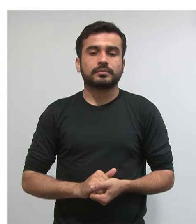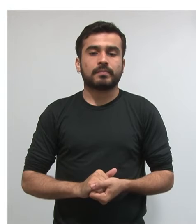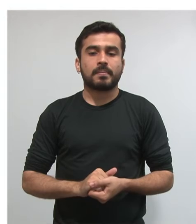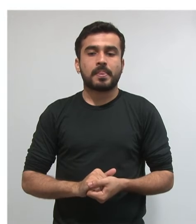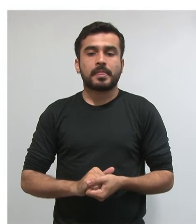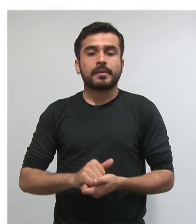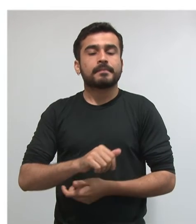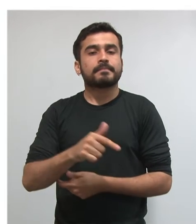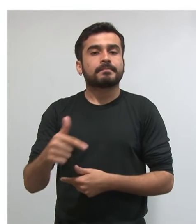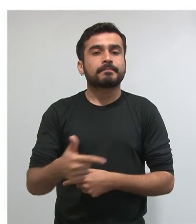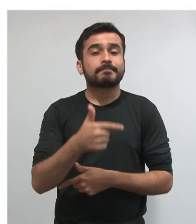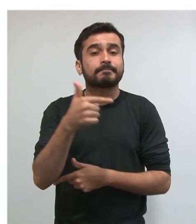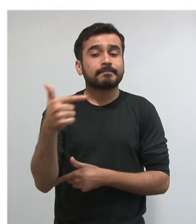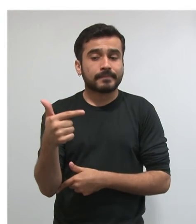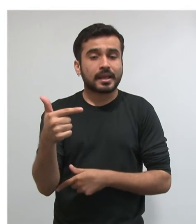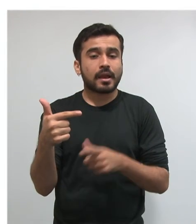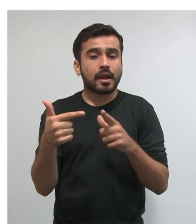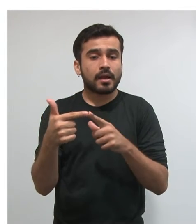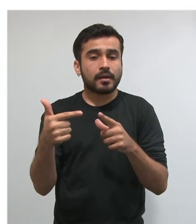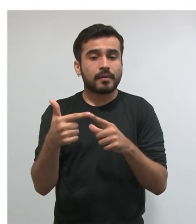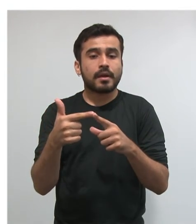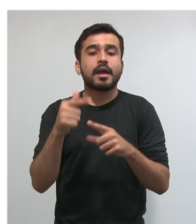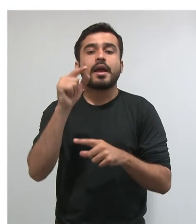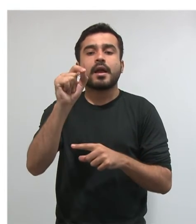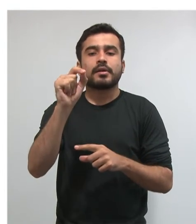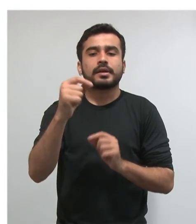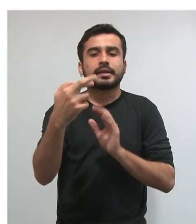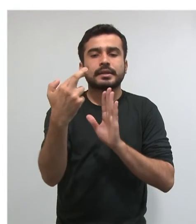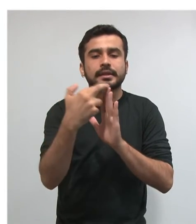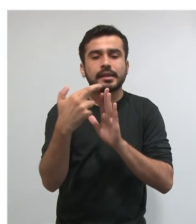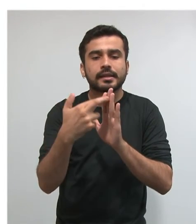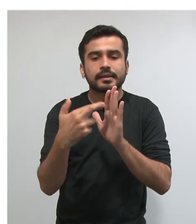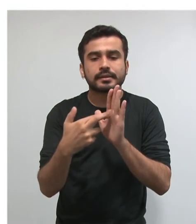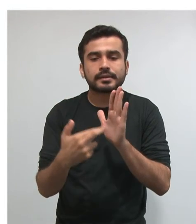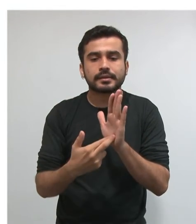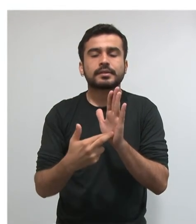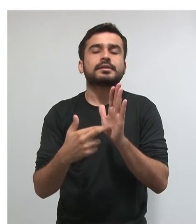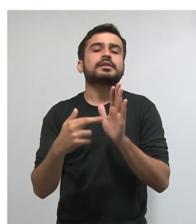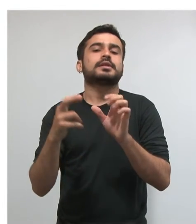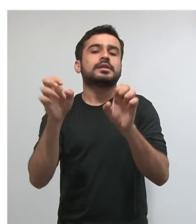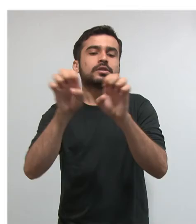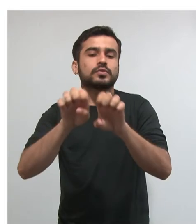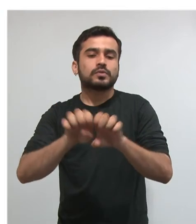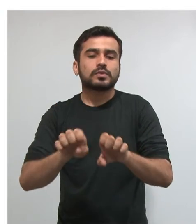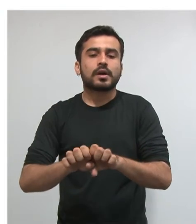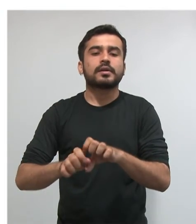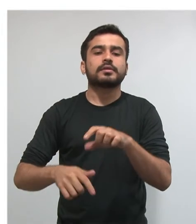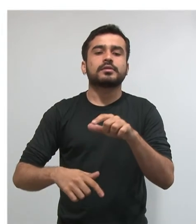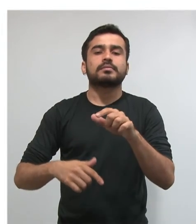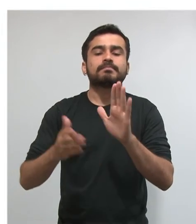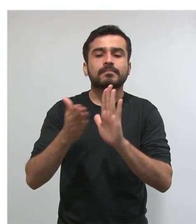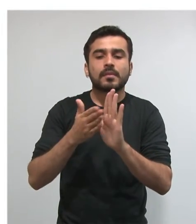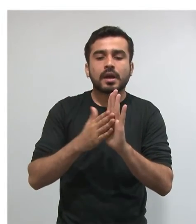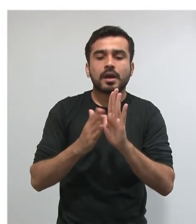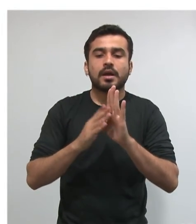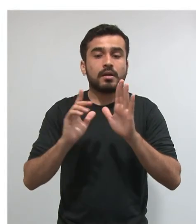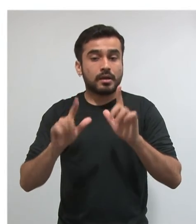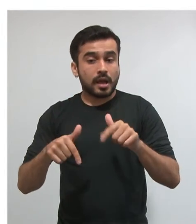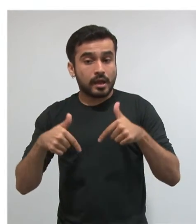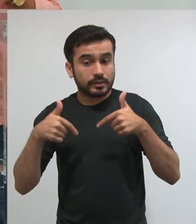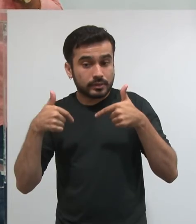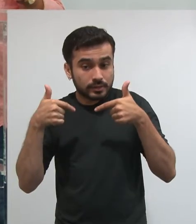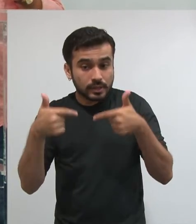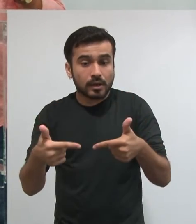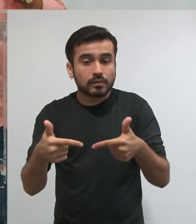O segundo, ele é o momento normativo, né, que trata da estruturação de programas e ações, então, de fato, seria